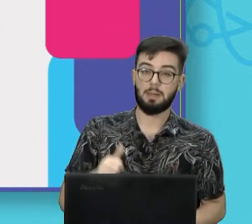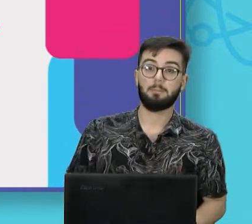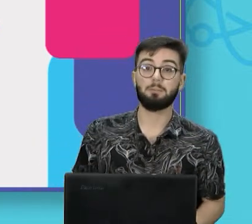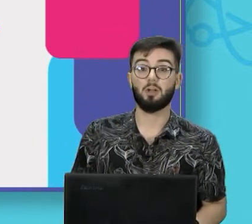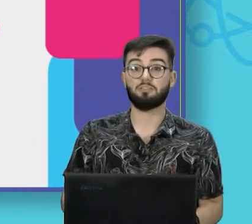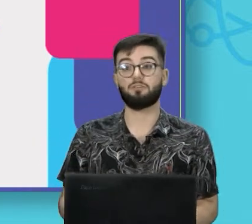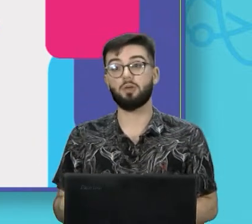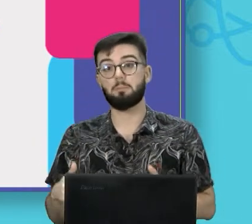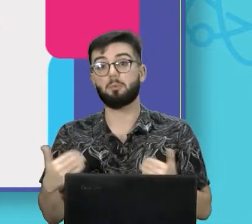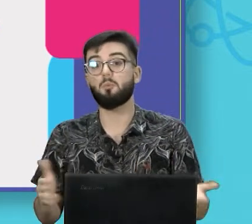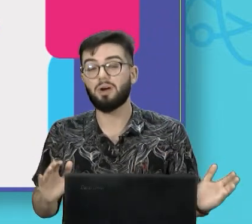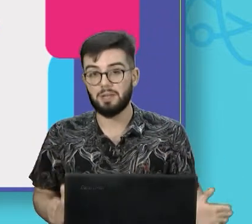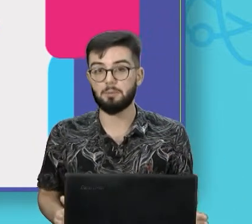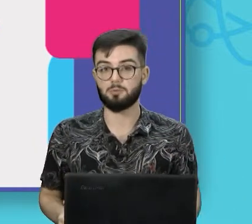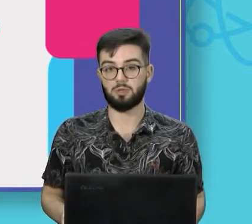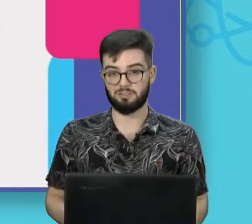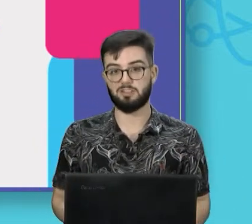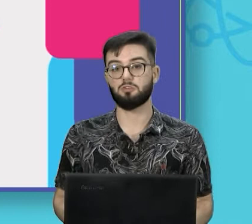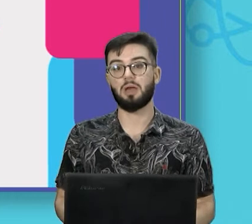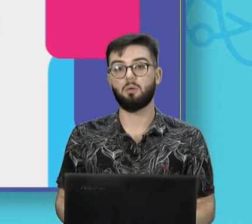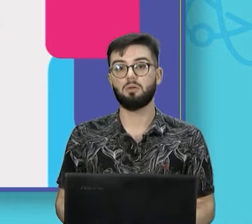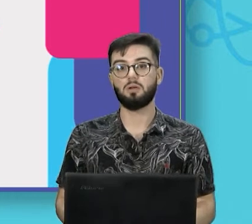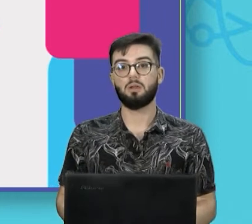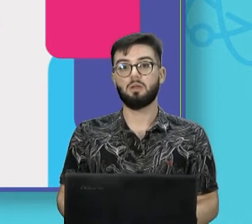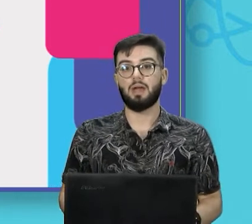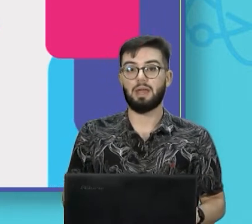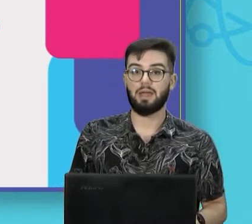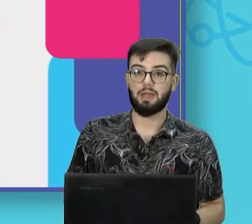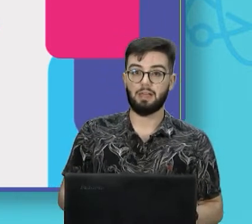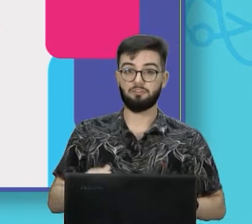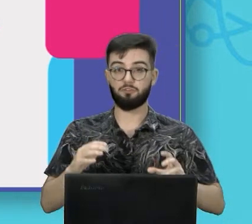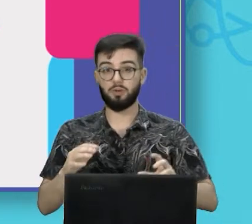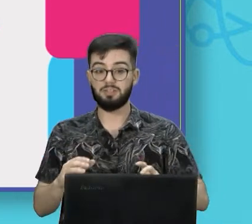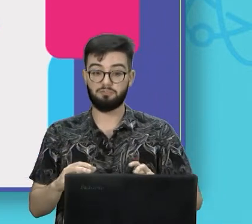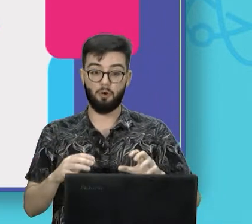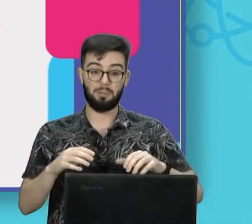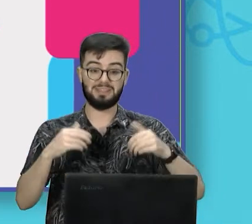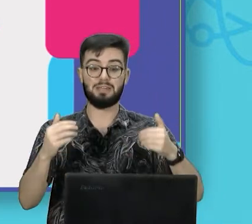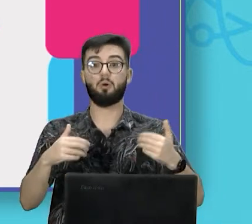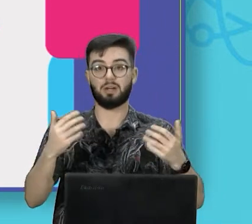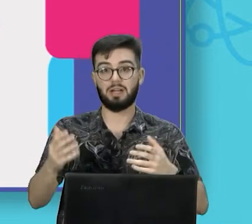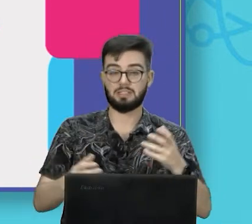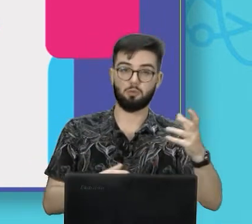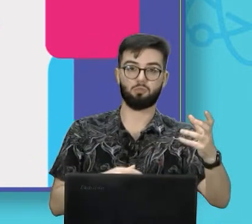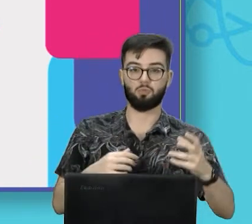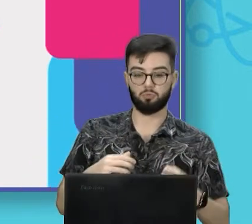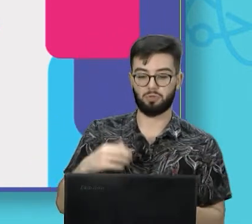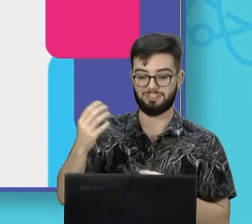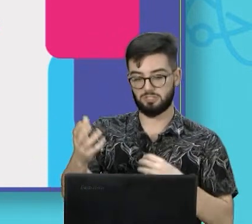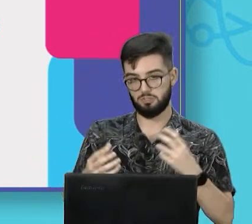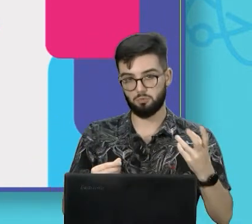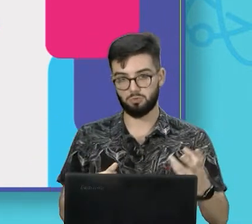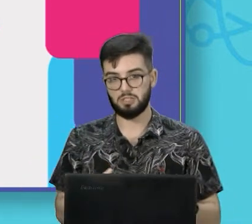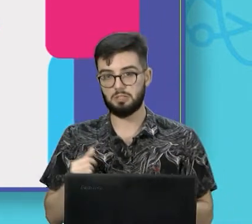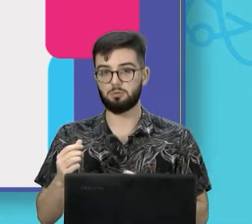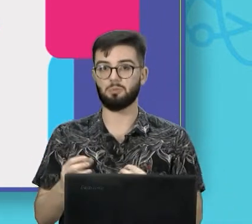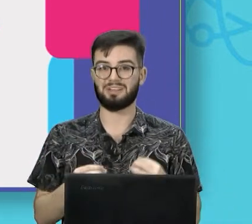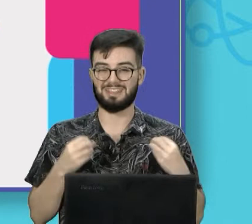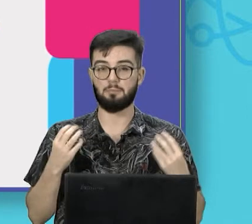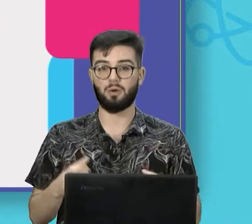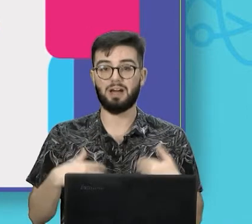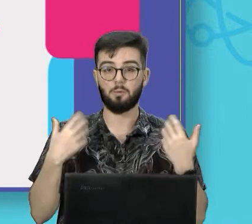São seguinte Primeiro ela foi promulgada pelo congresso nacional ela foi de forma democrática e os congressistas